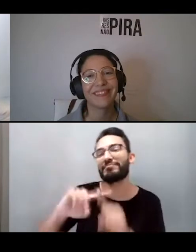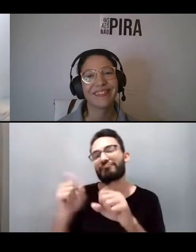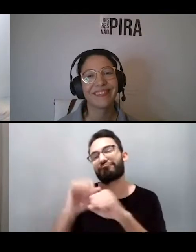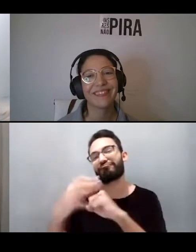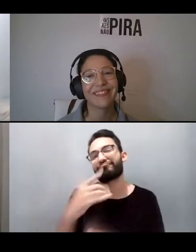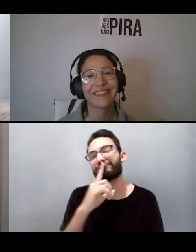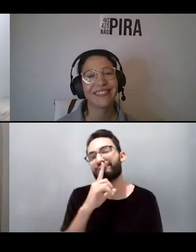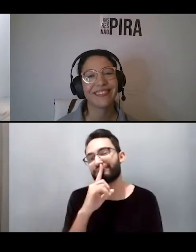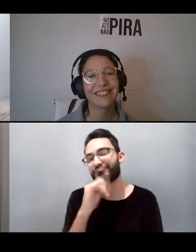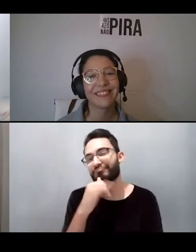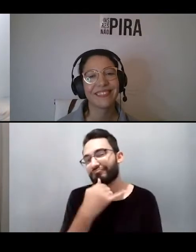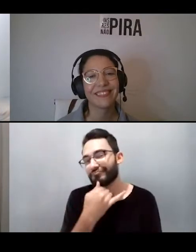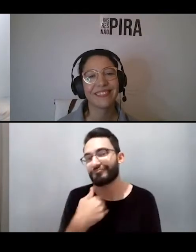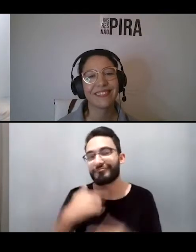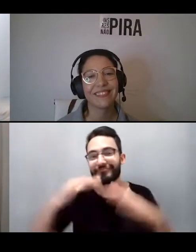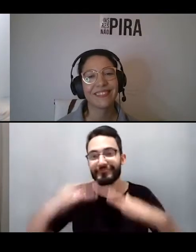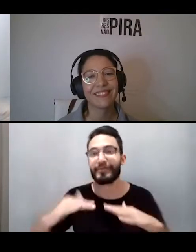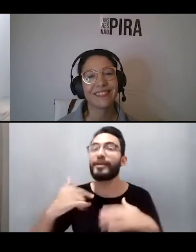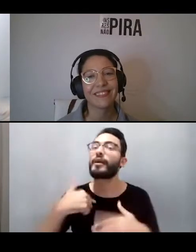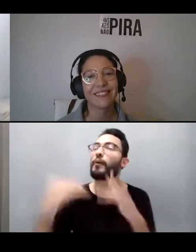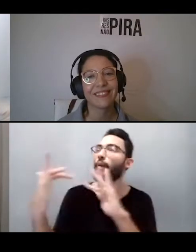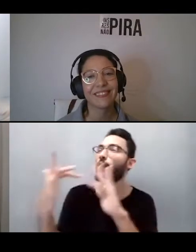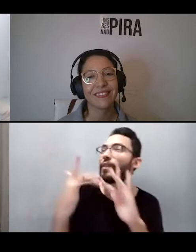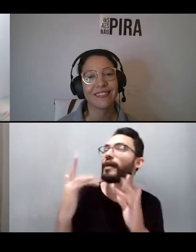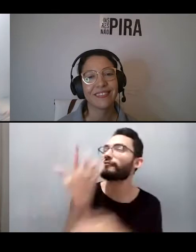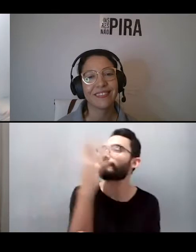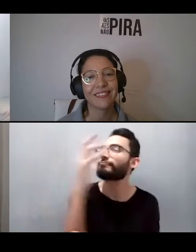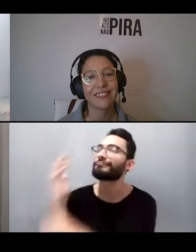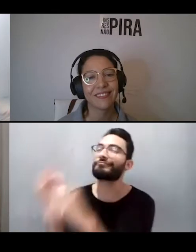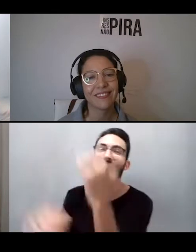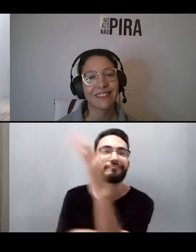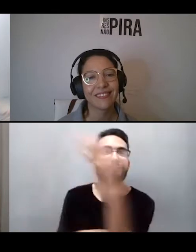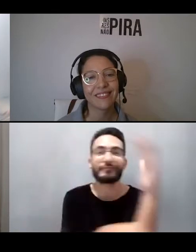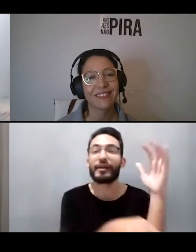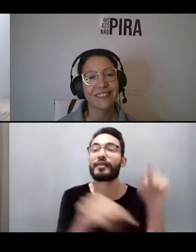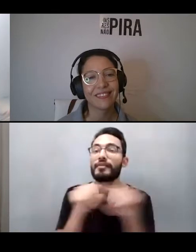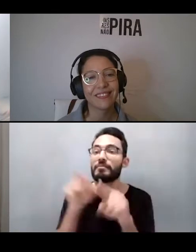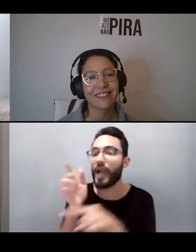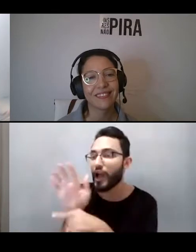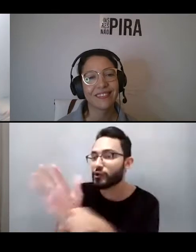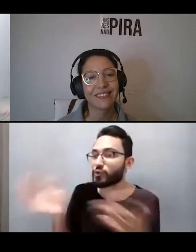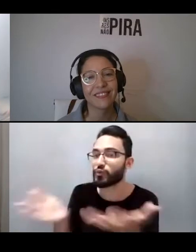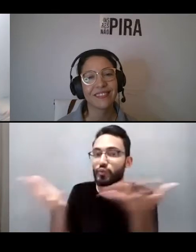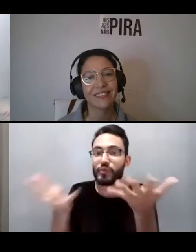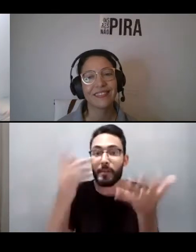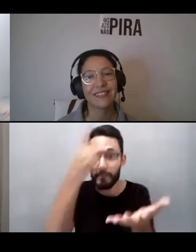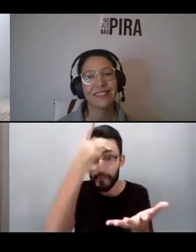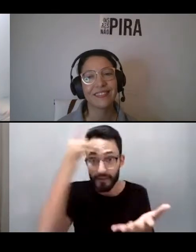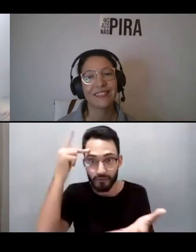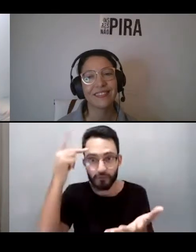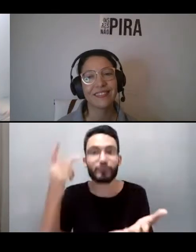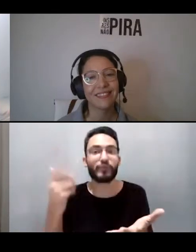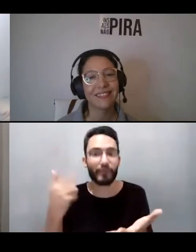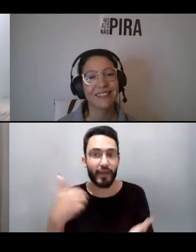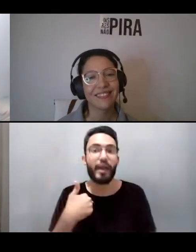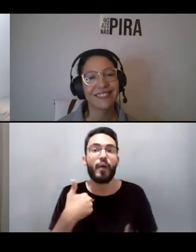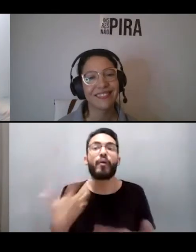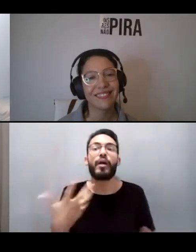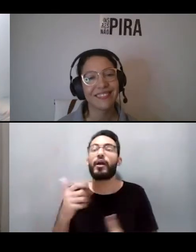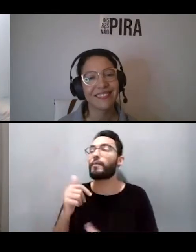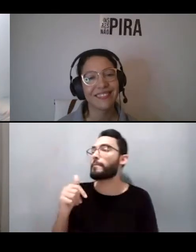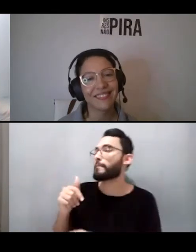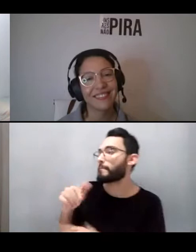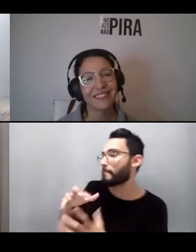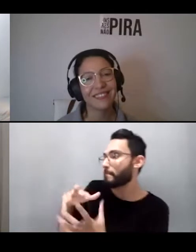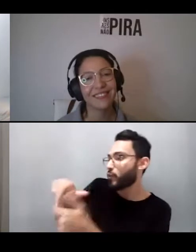Gosto de estar em contato com a natureza, gosto de ajudar as pessoas a se desenvolverem e eu quero ser a mudança que eu busco no mundo, né? E um pouquinho